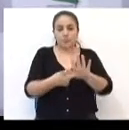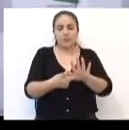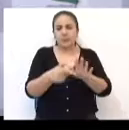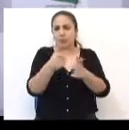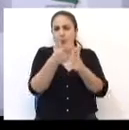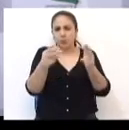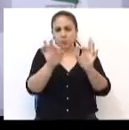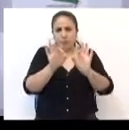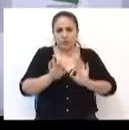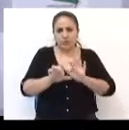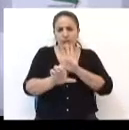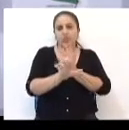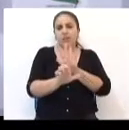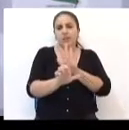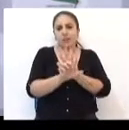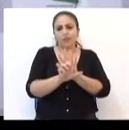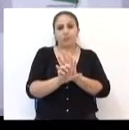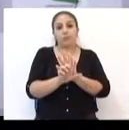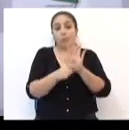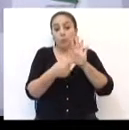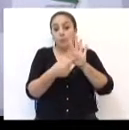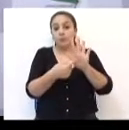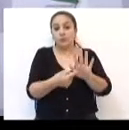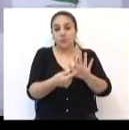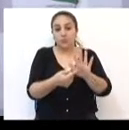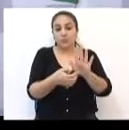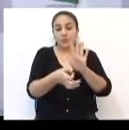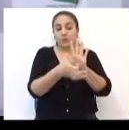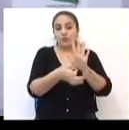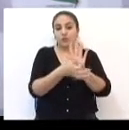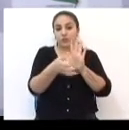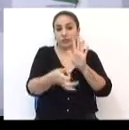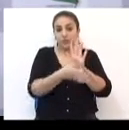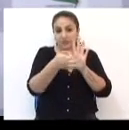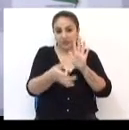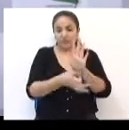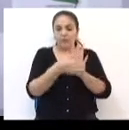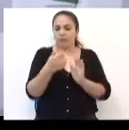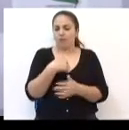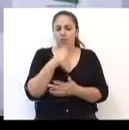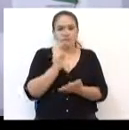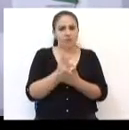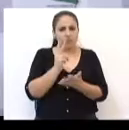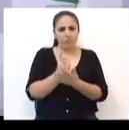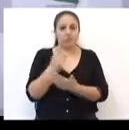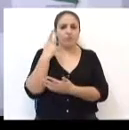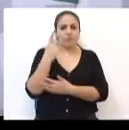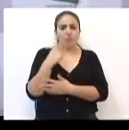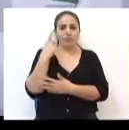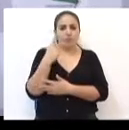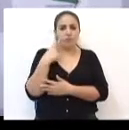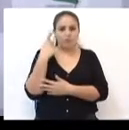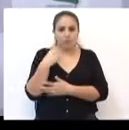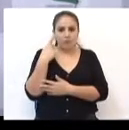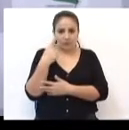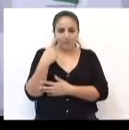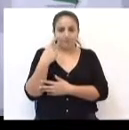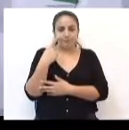Mostramos alguns projetos de leis, mostramos as indicações. Eu sempre fui uma vereadora que